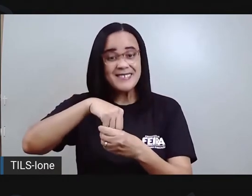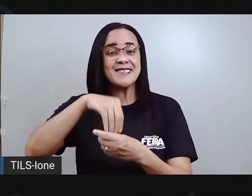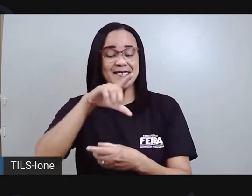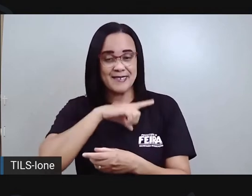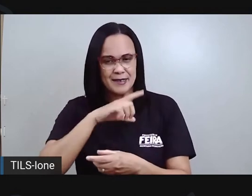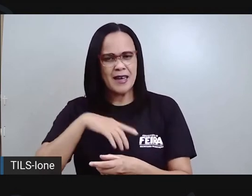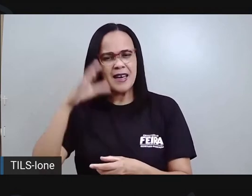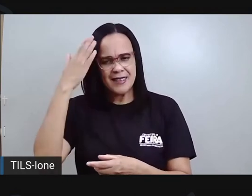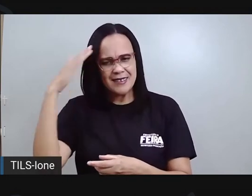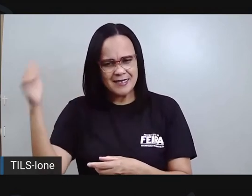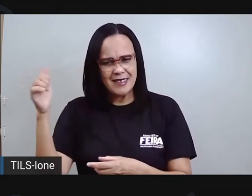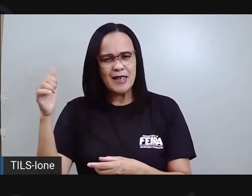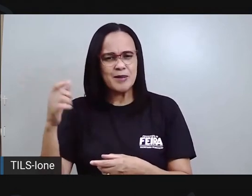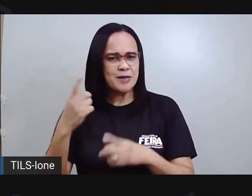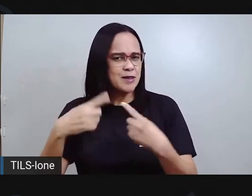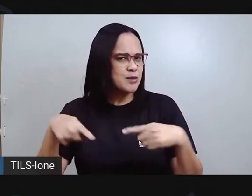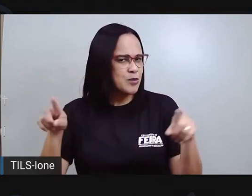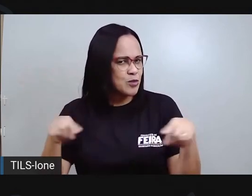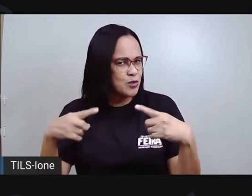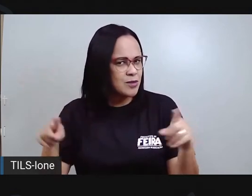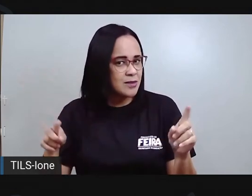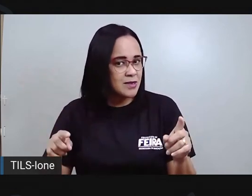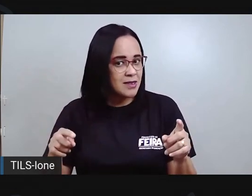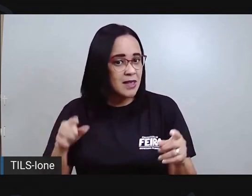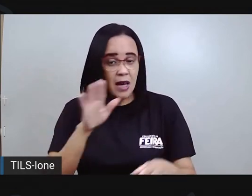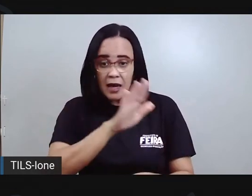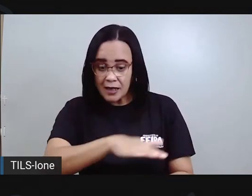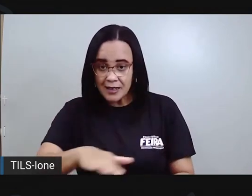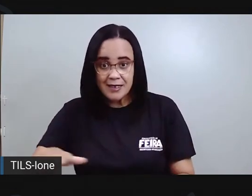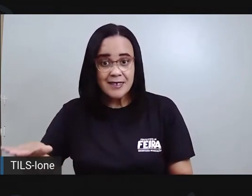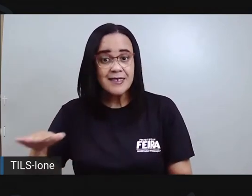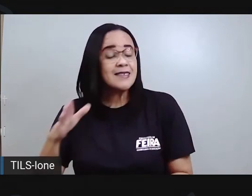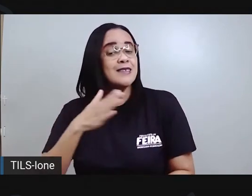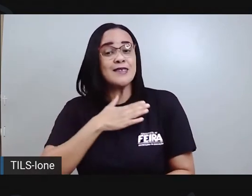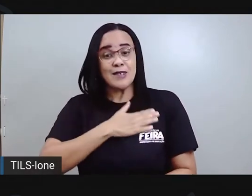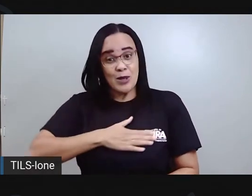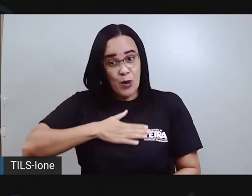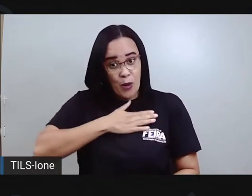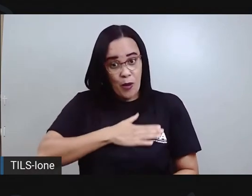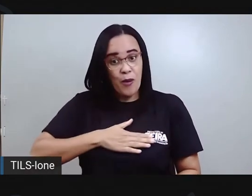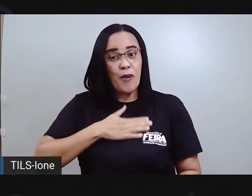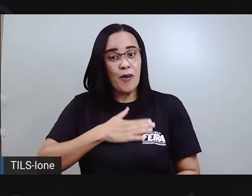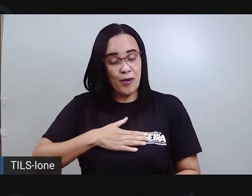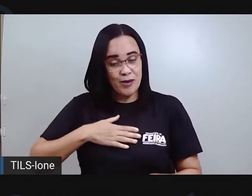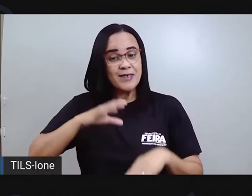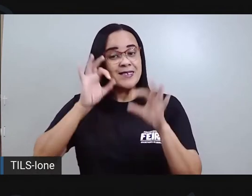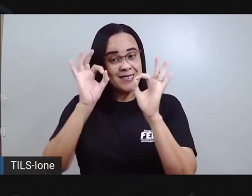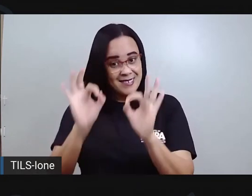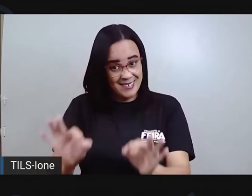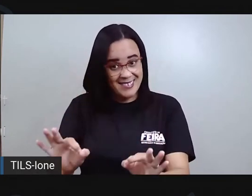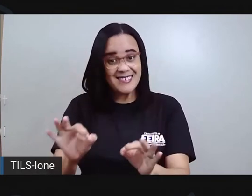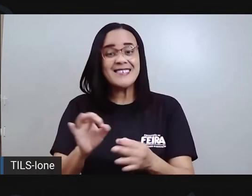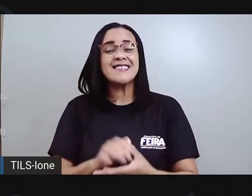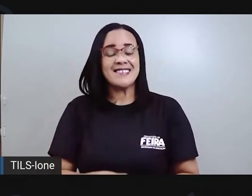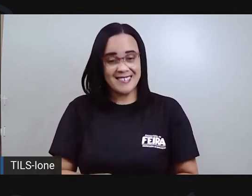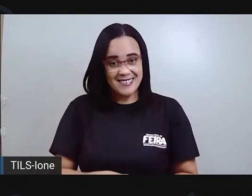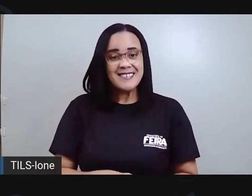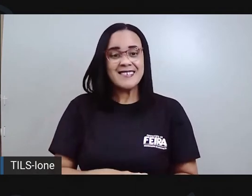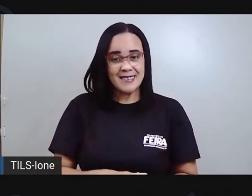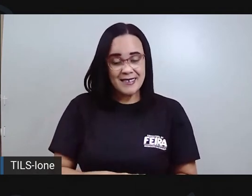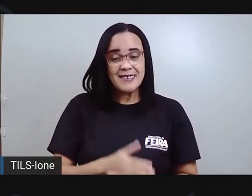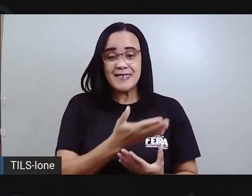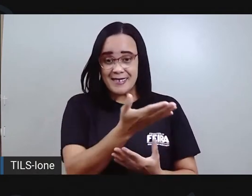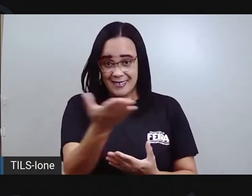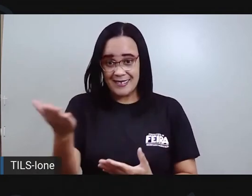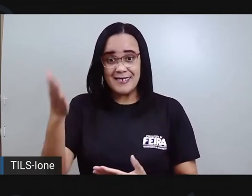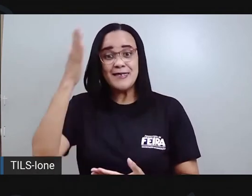sabe que que a música? meninada gosta de cantar essa música? Ah, eu tenho certeza que a meninada gosta. E elas já